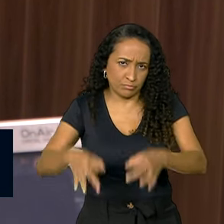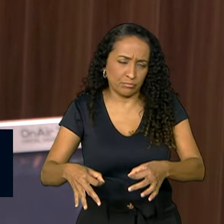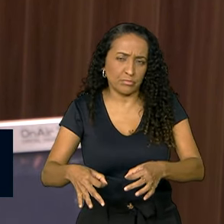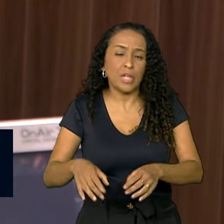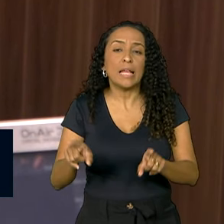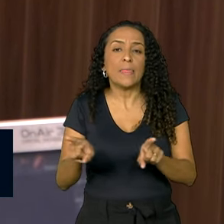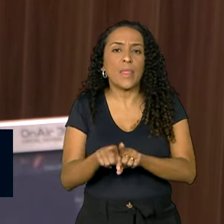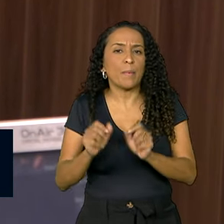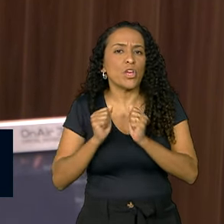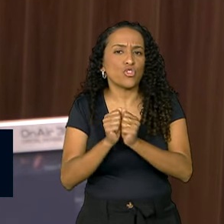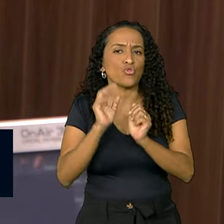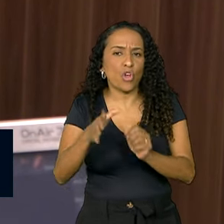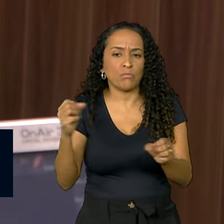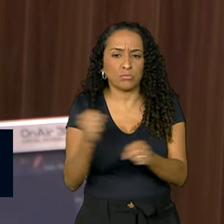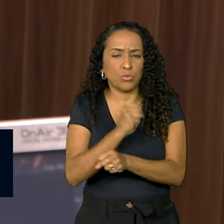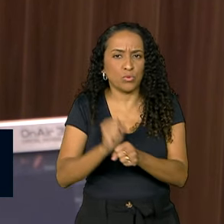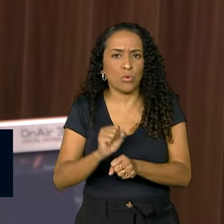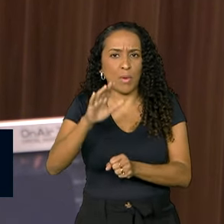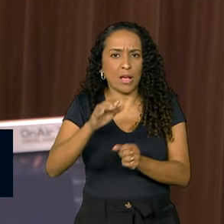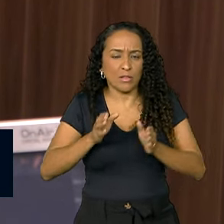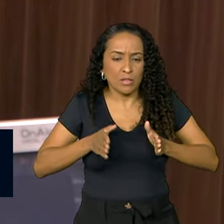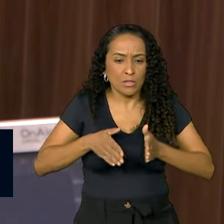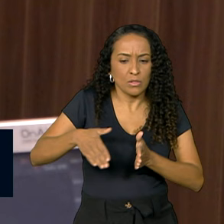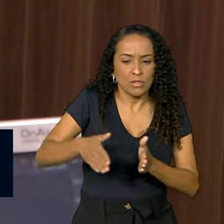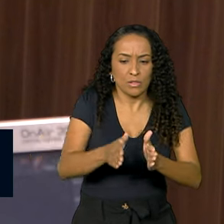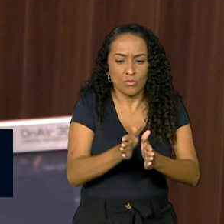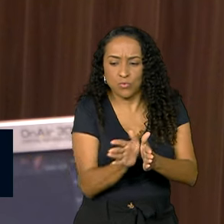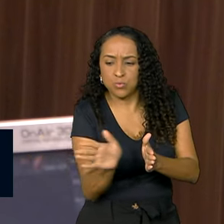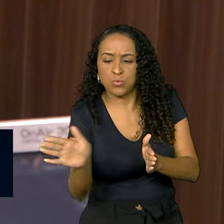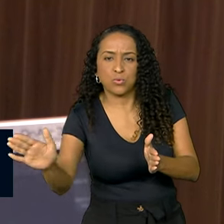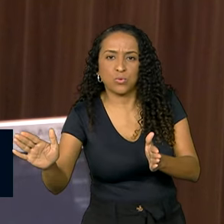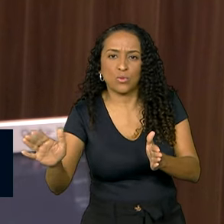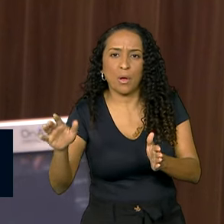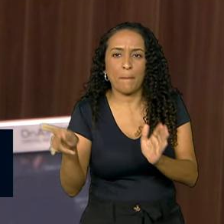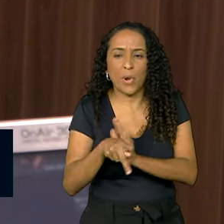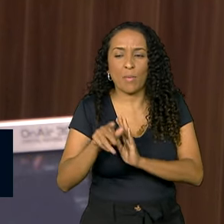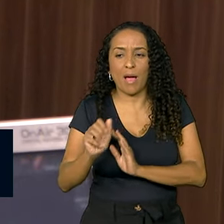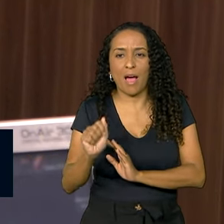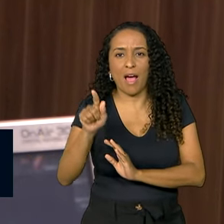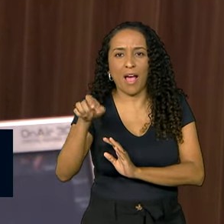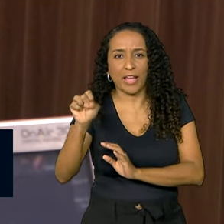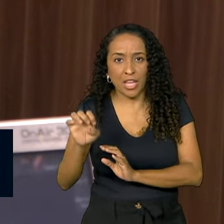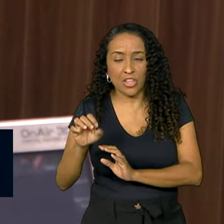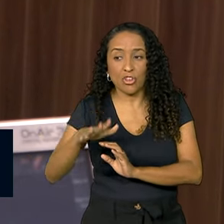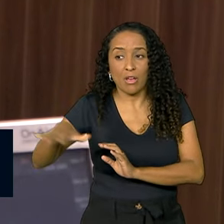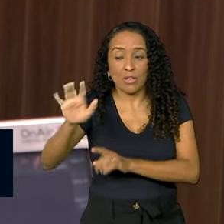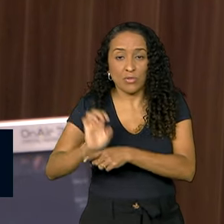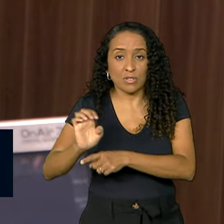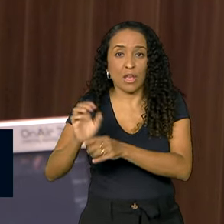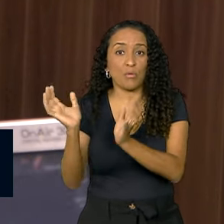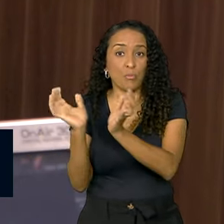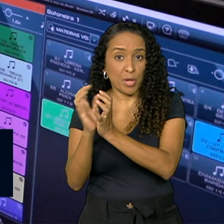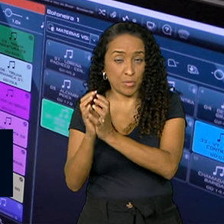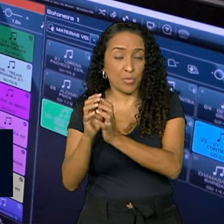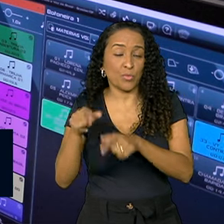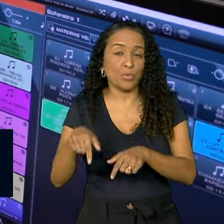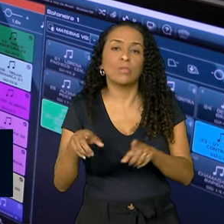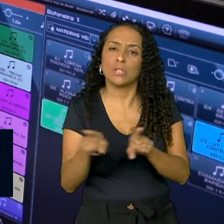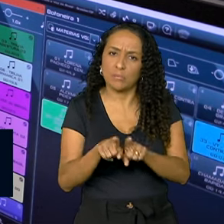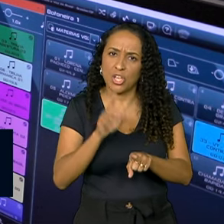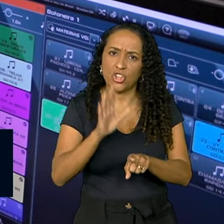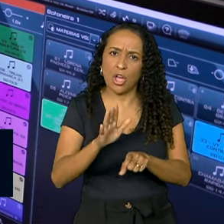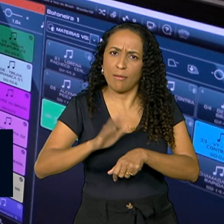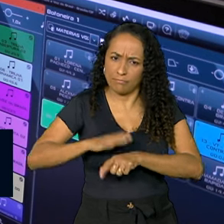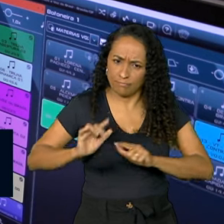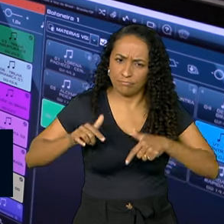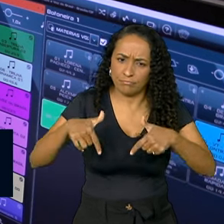a isso também já foi construído mais um ramal associado que é o ramal do Agreste que atende ao estado de Pernambuco eh que ele também já está